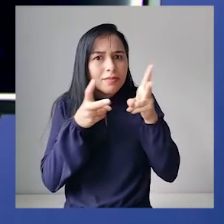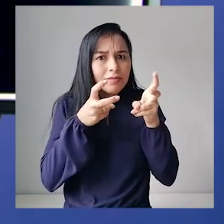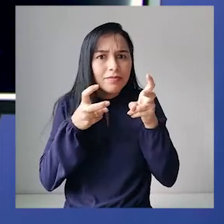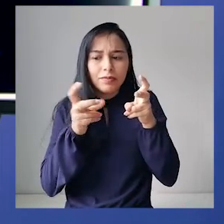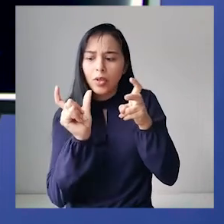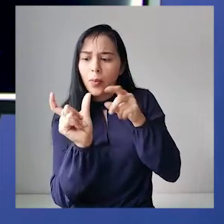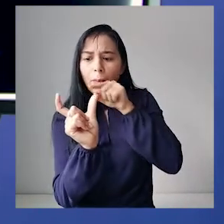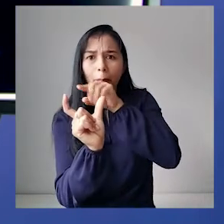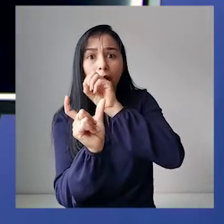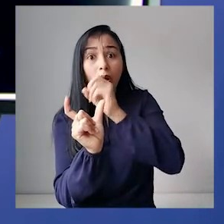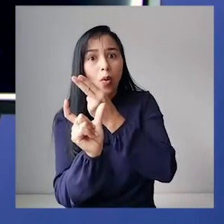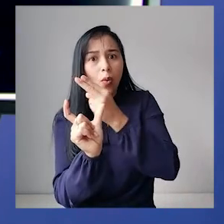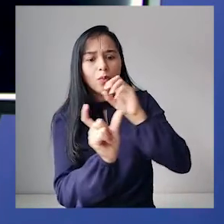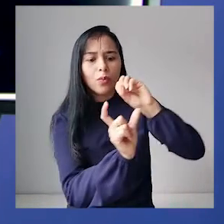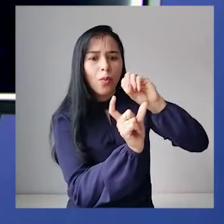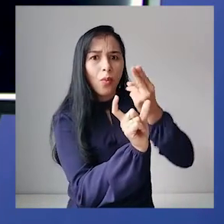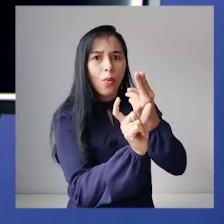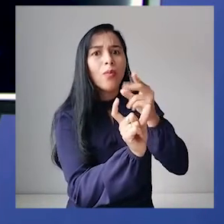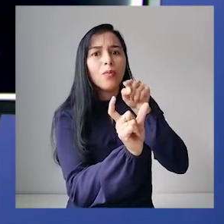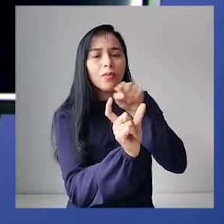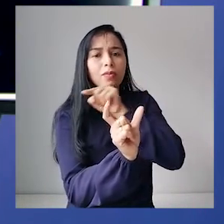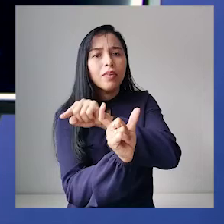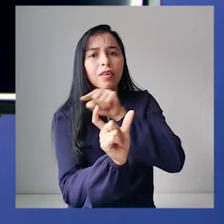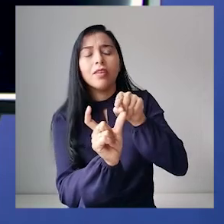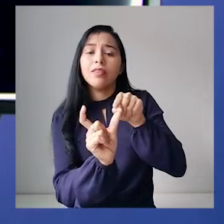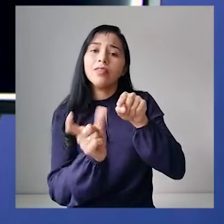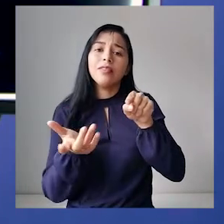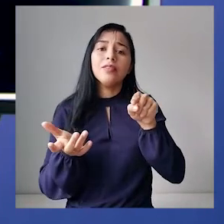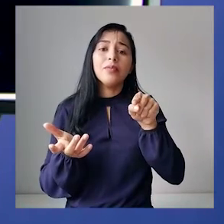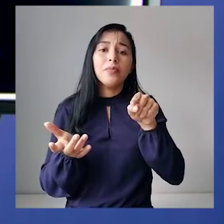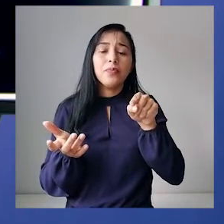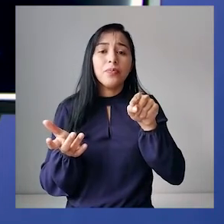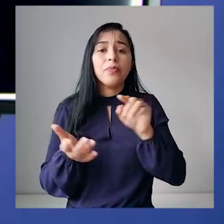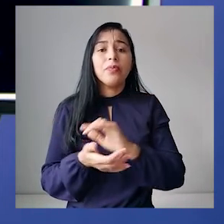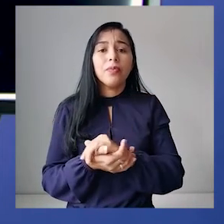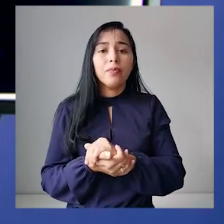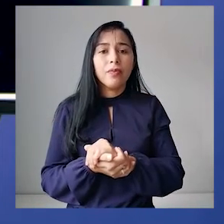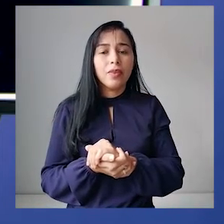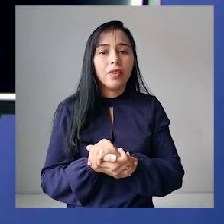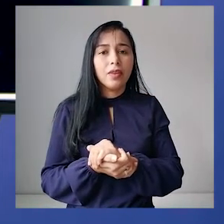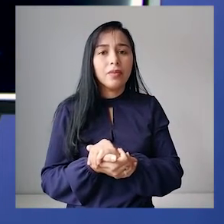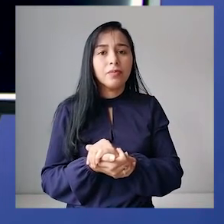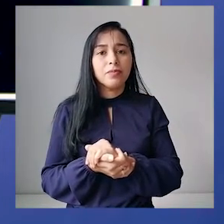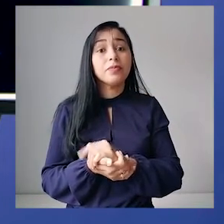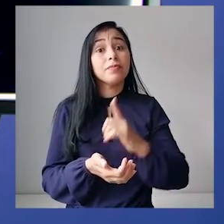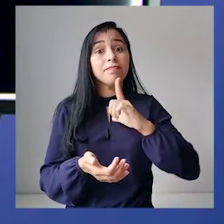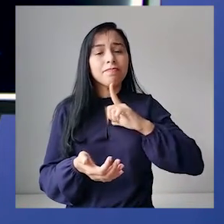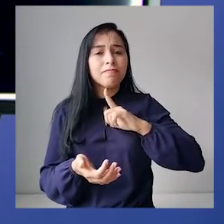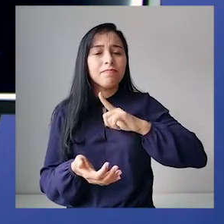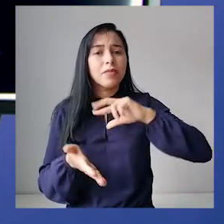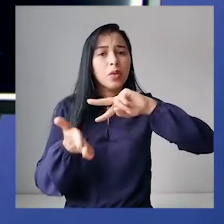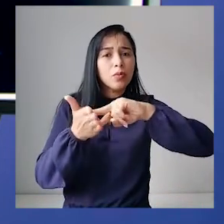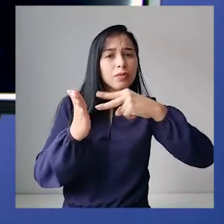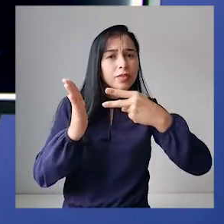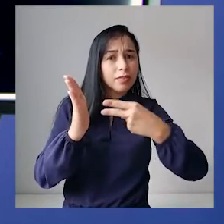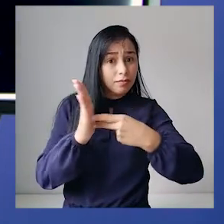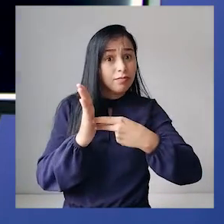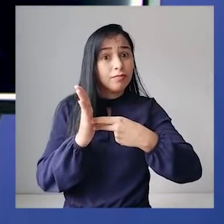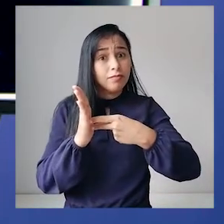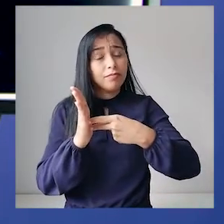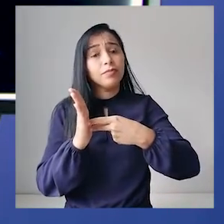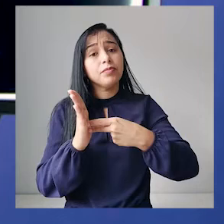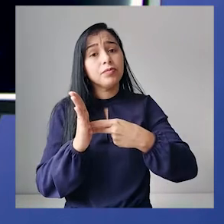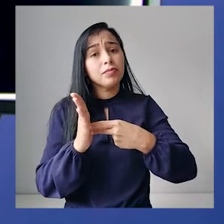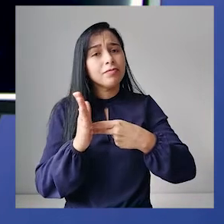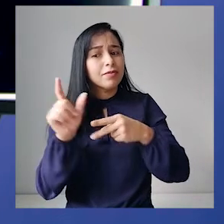conjunções alternativas, elas funcionam em pares e ela traz a ideia para a oração